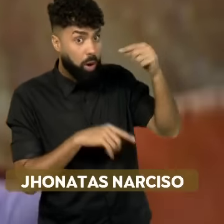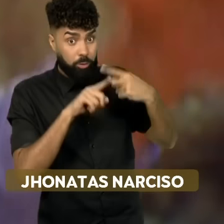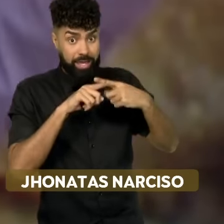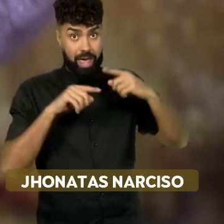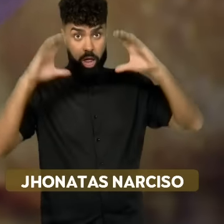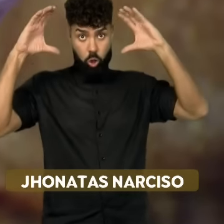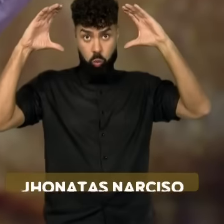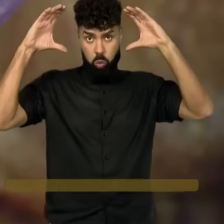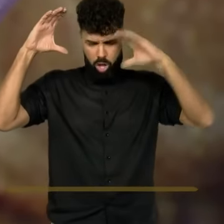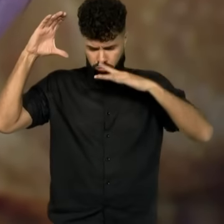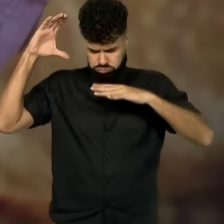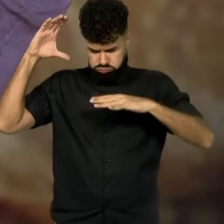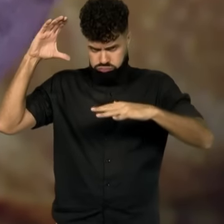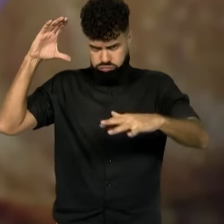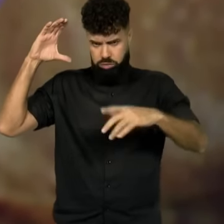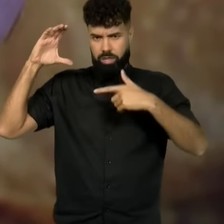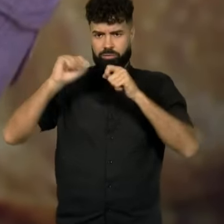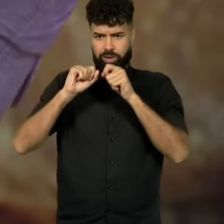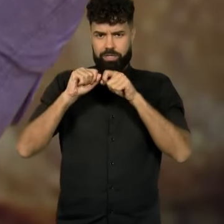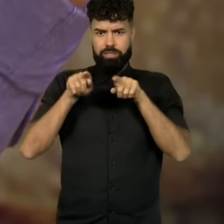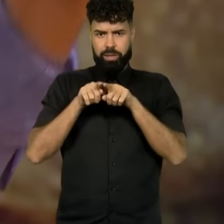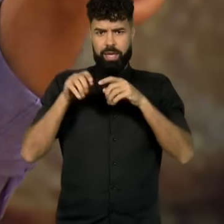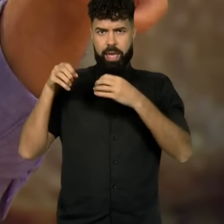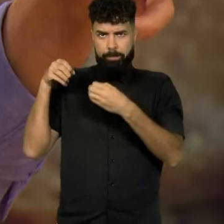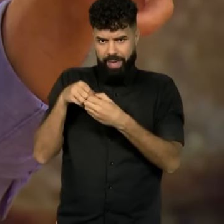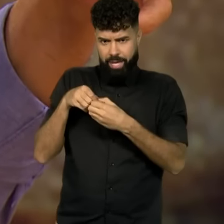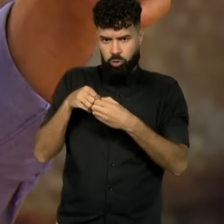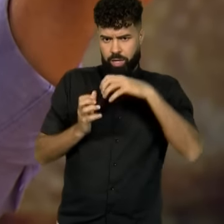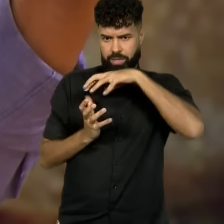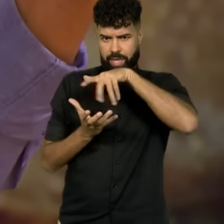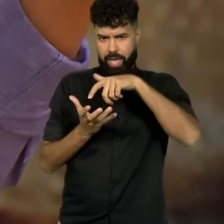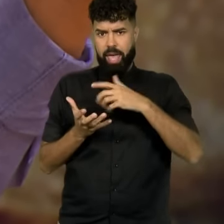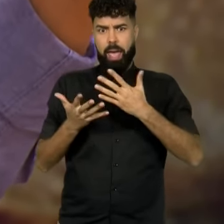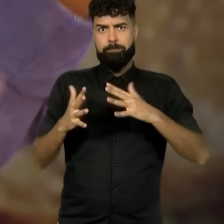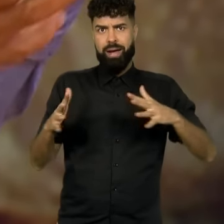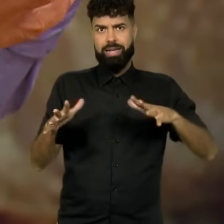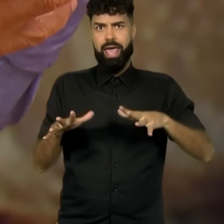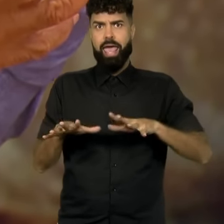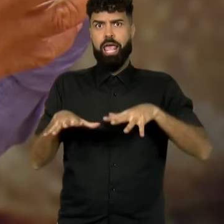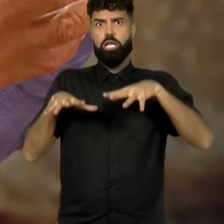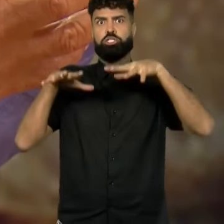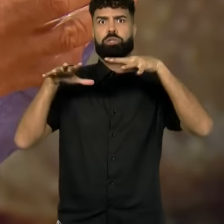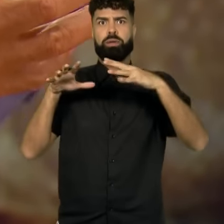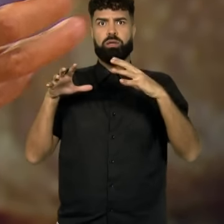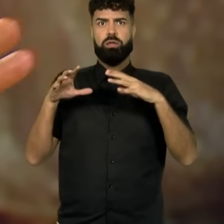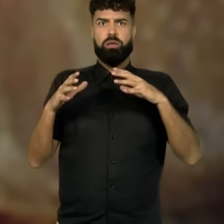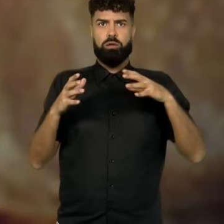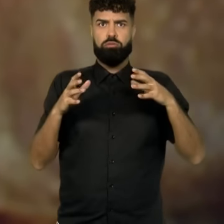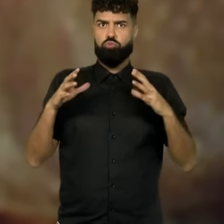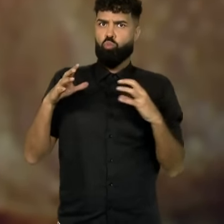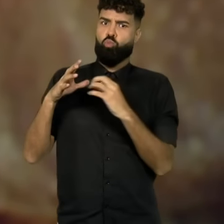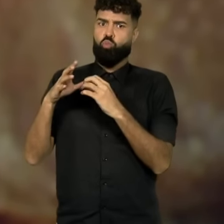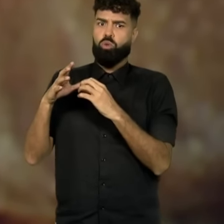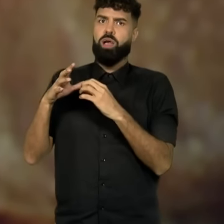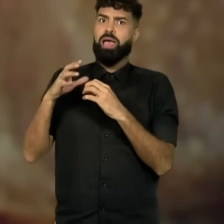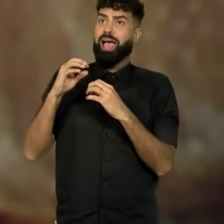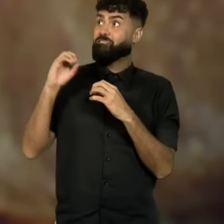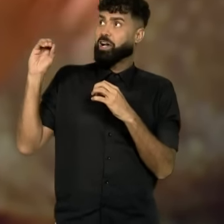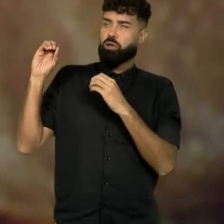porque a lua... O reflexo da lua. Quando ela está perto da terra, a maré enche. A maré enche, E quando ela se afasta,